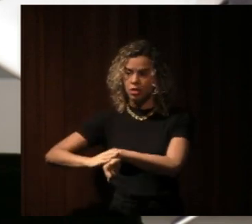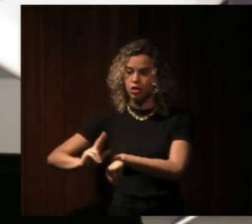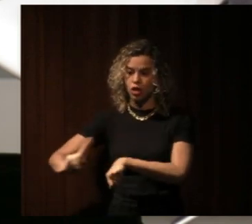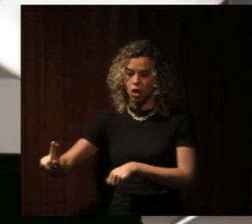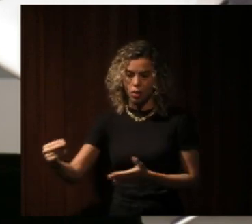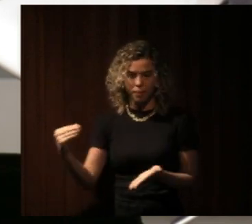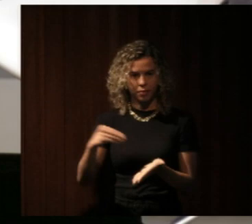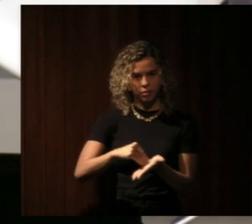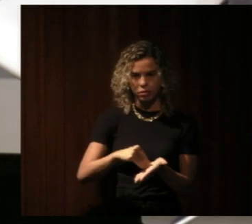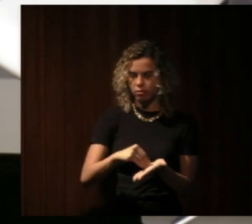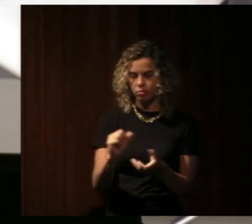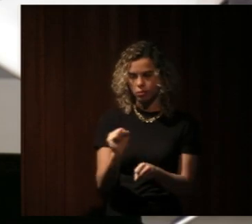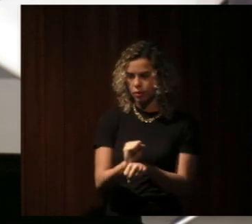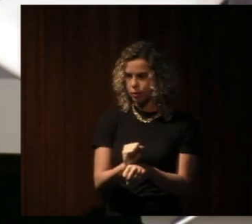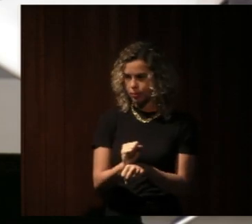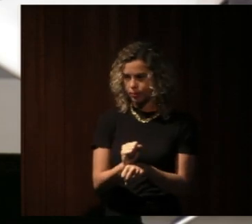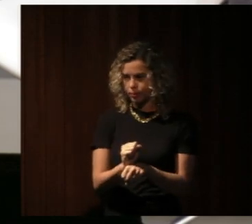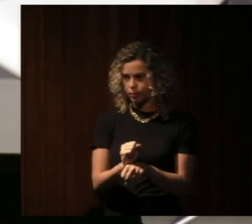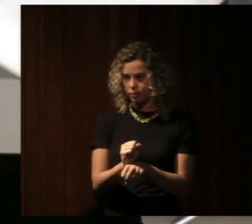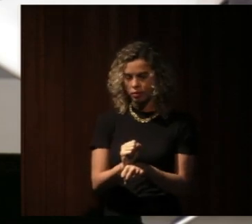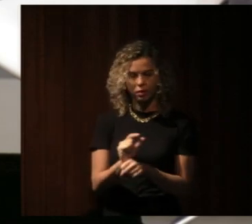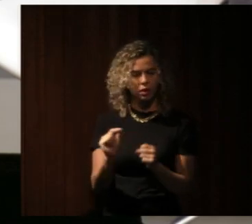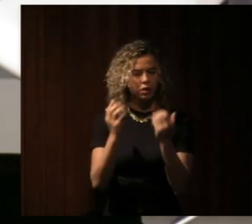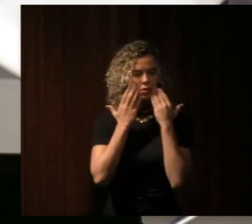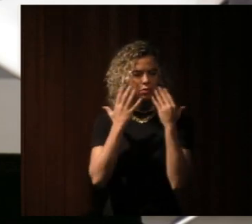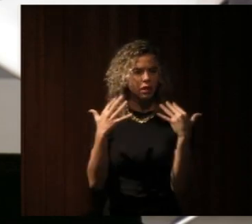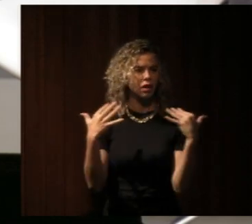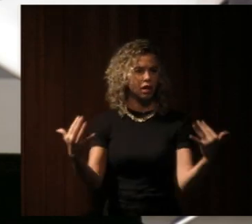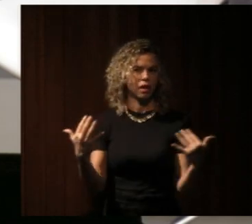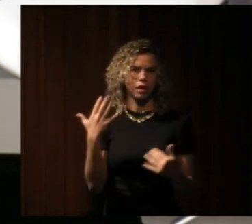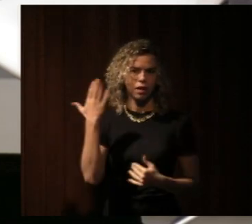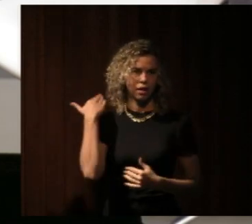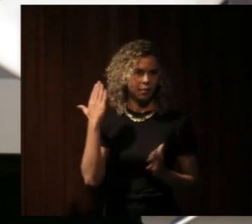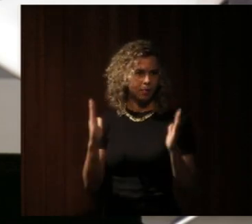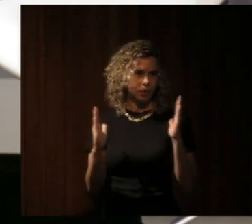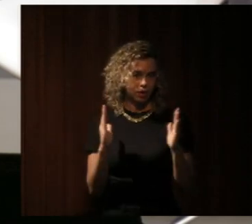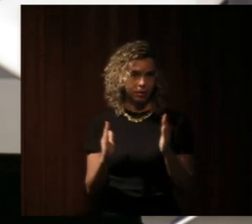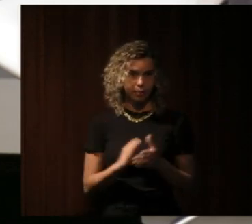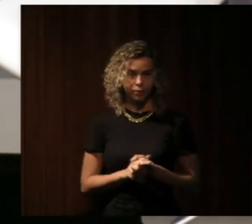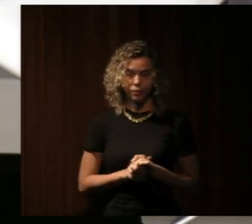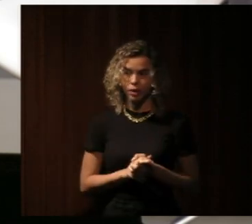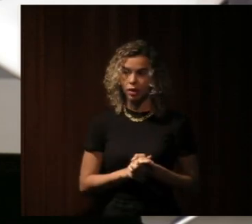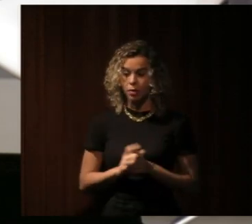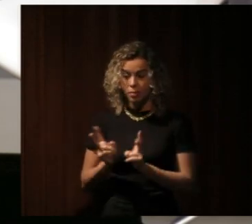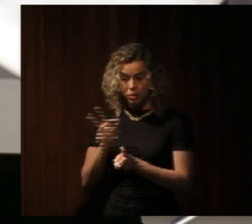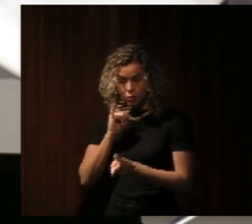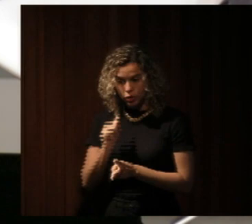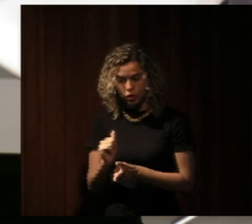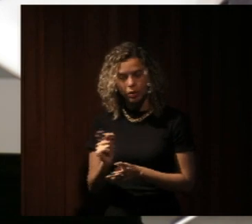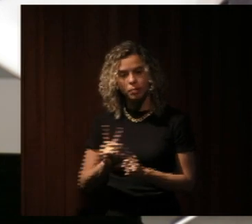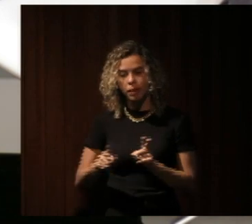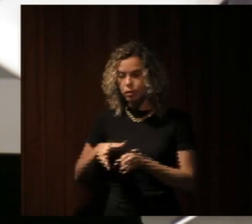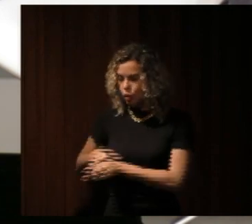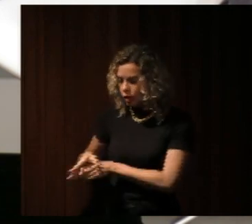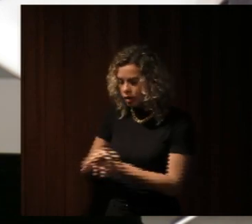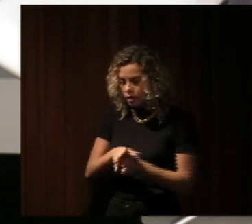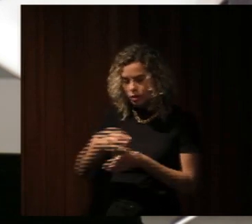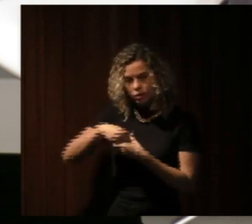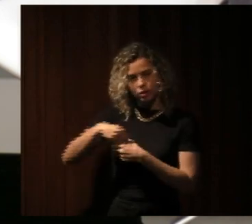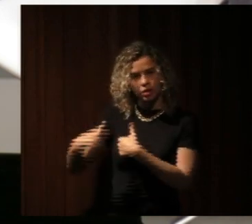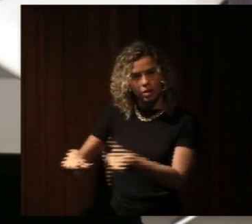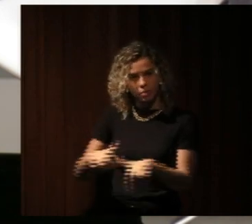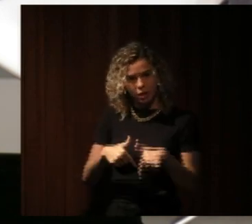autor isso não foi externado Public na época no dia mas foi uma orientação que foi repassada para todo mundo na redação